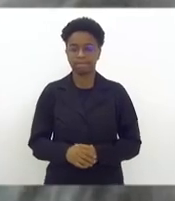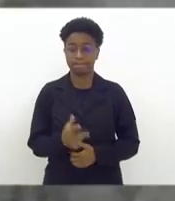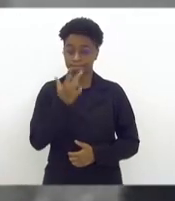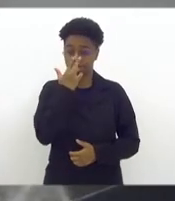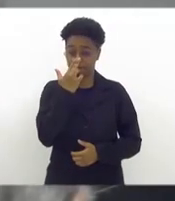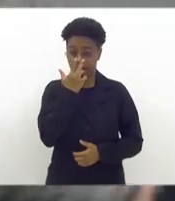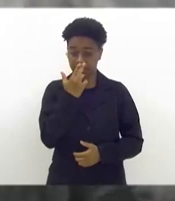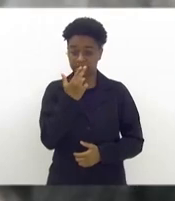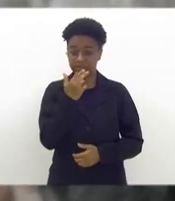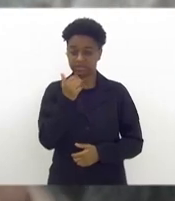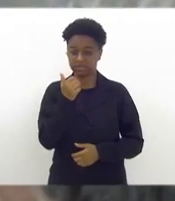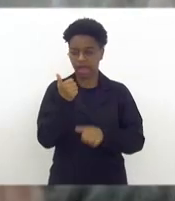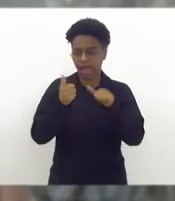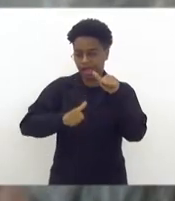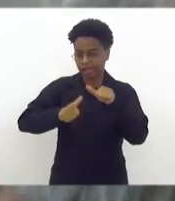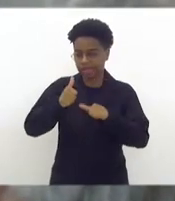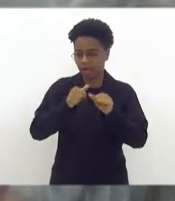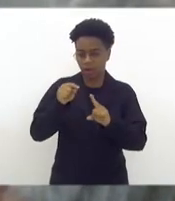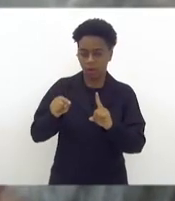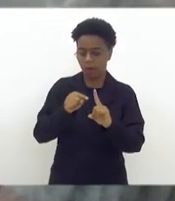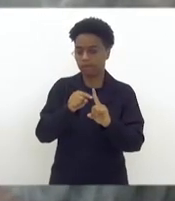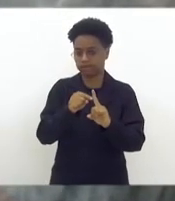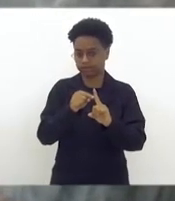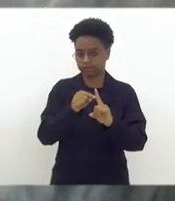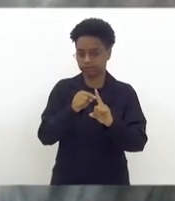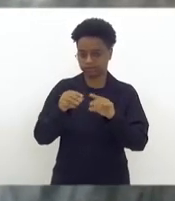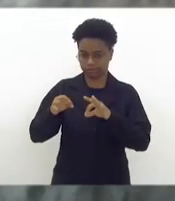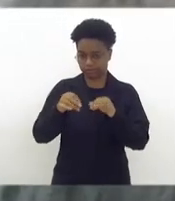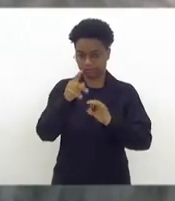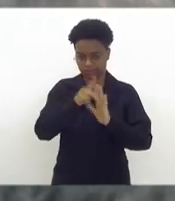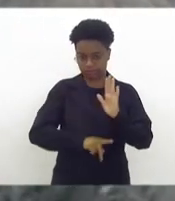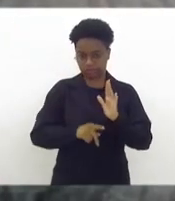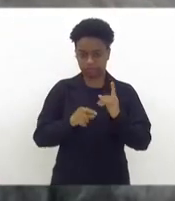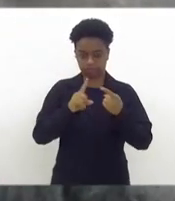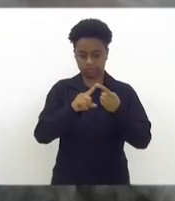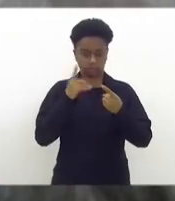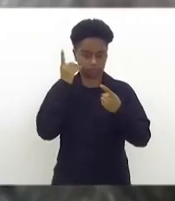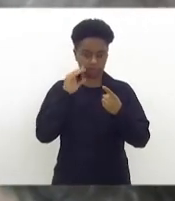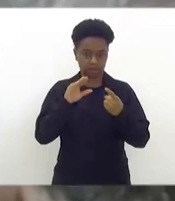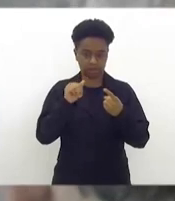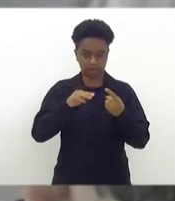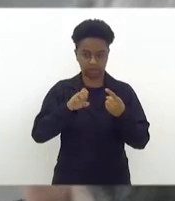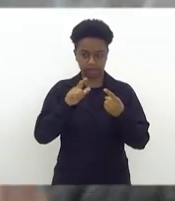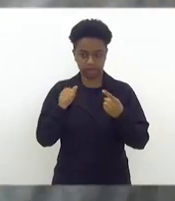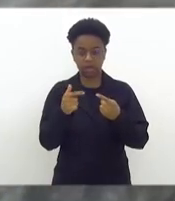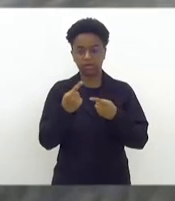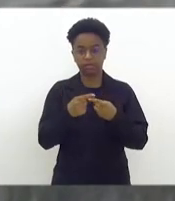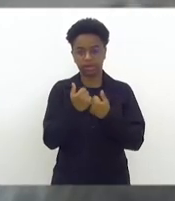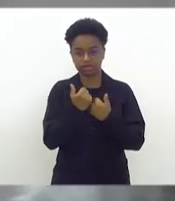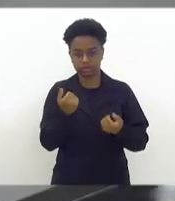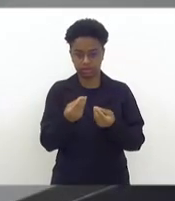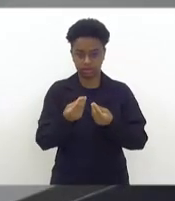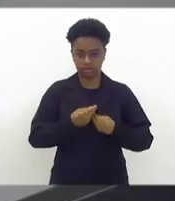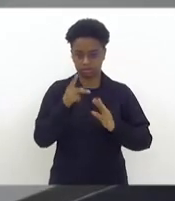muito, muito objetiva aqui de ambos os projetos, tanto o do deputado Canella, cuja assessoria me trouxe o projeto integral aqui